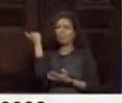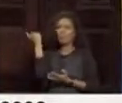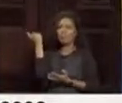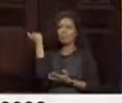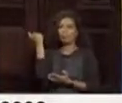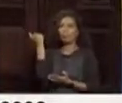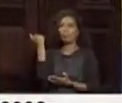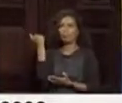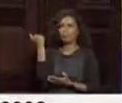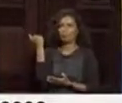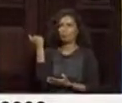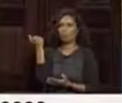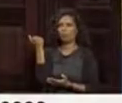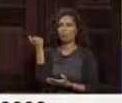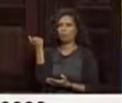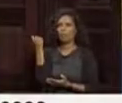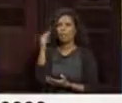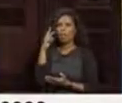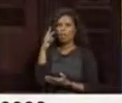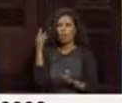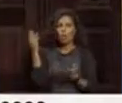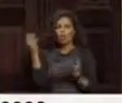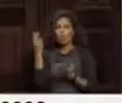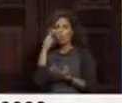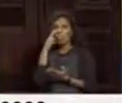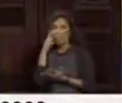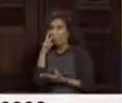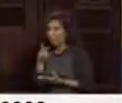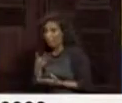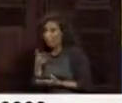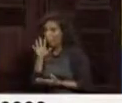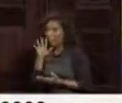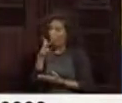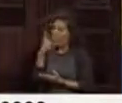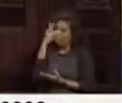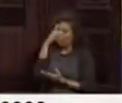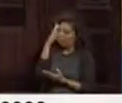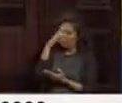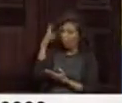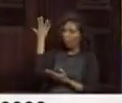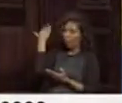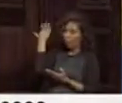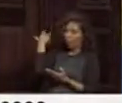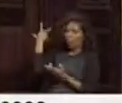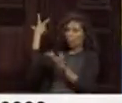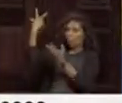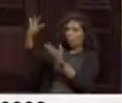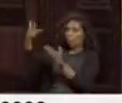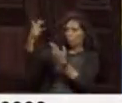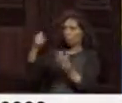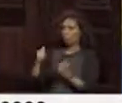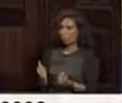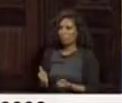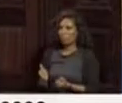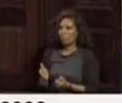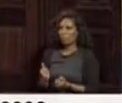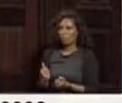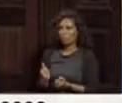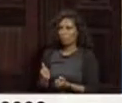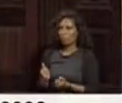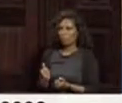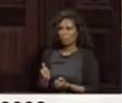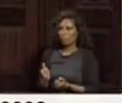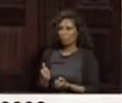que está existindo uma intervenção administrativa, mas a intervenção administrativa é exatamente